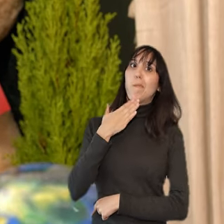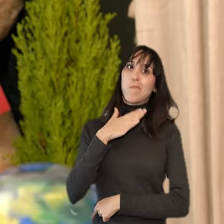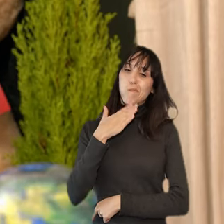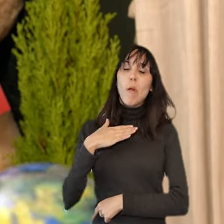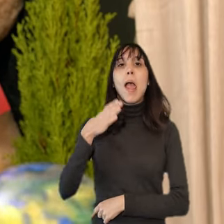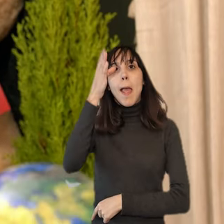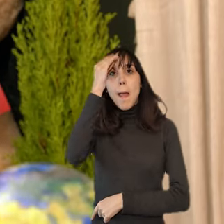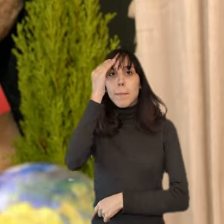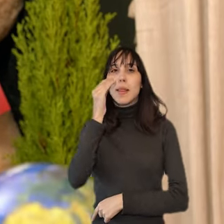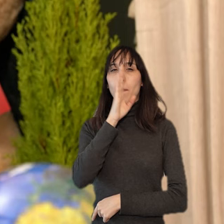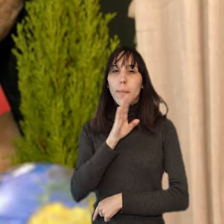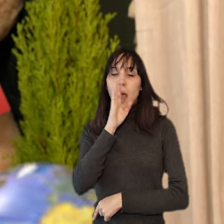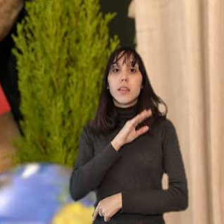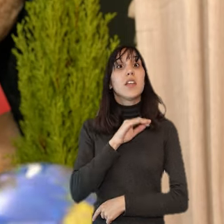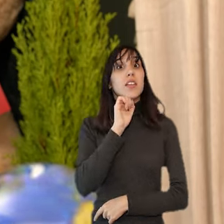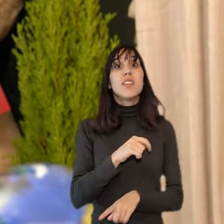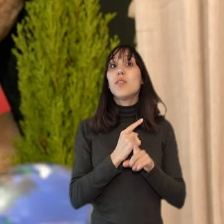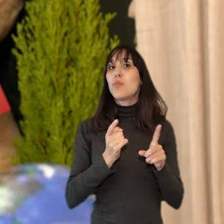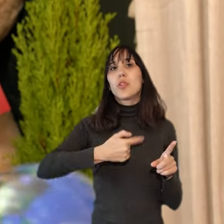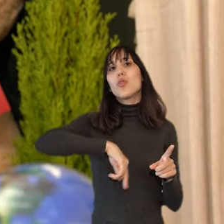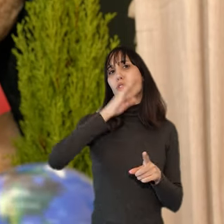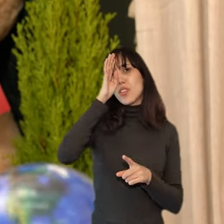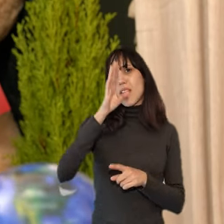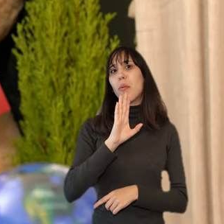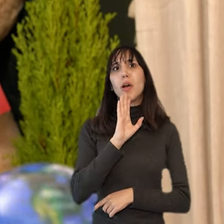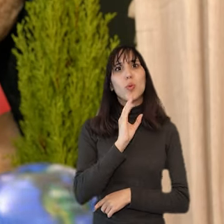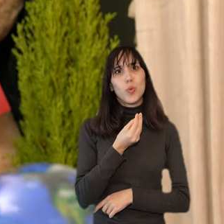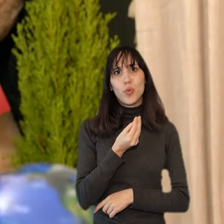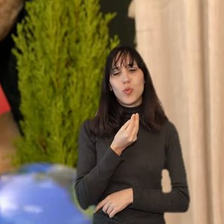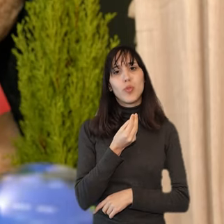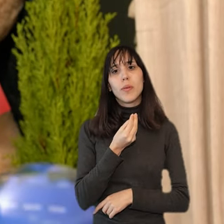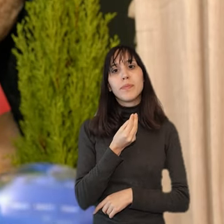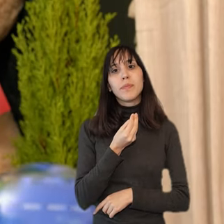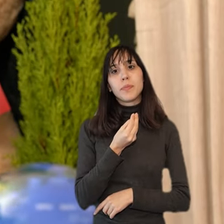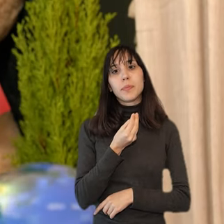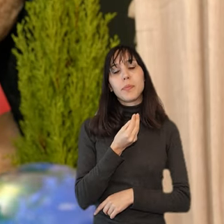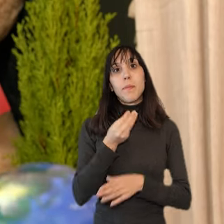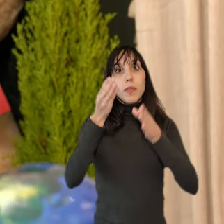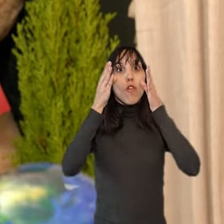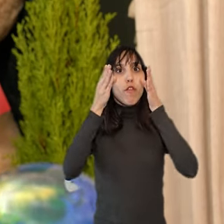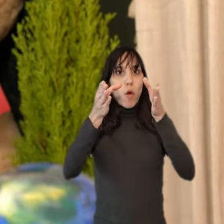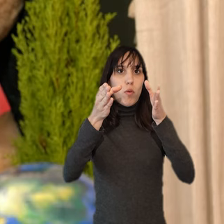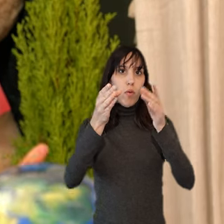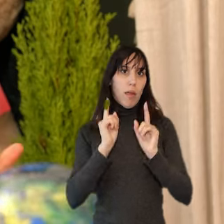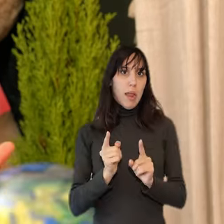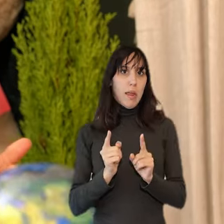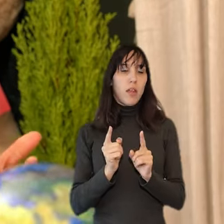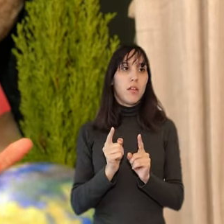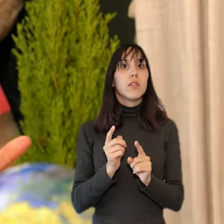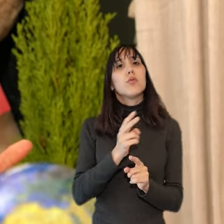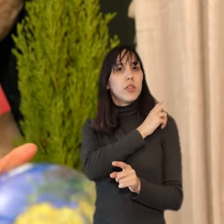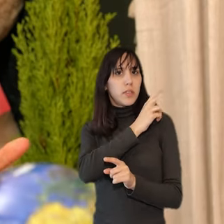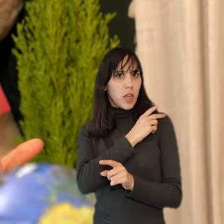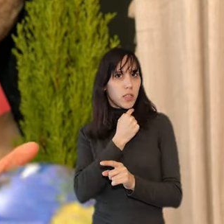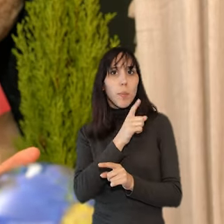ao longo do tempo sim até porque nós também sabemos que os alunos eh que têm esse foco e seos da Universidade